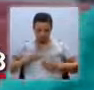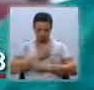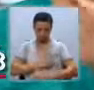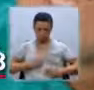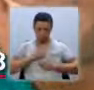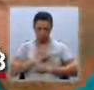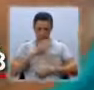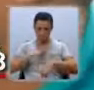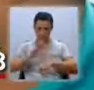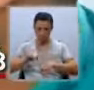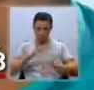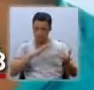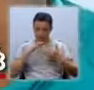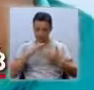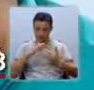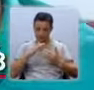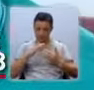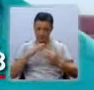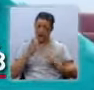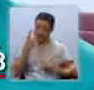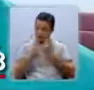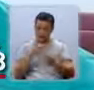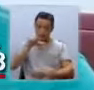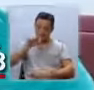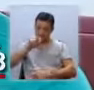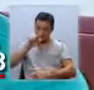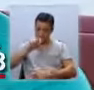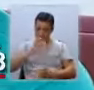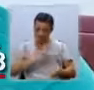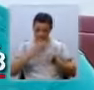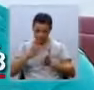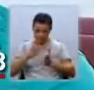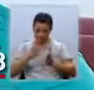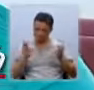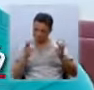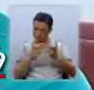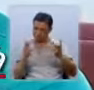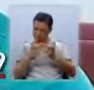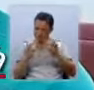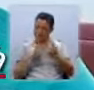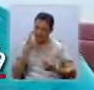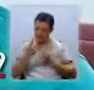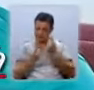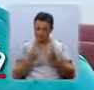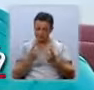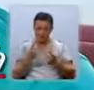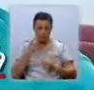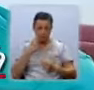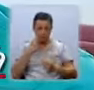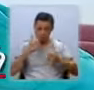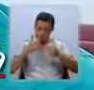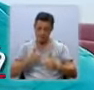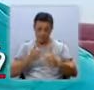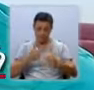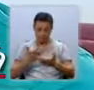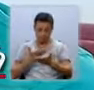dos jogos também tem esse lado também bastante intimidade se cobrar bastante se conhecer bastante